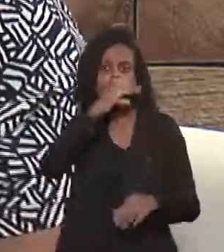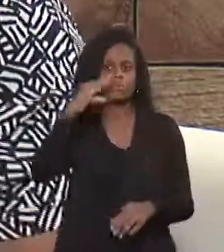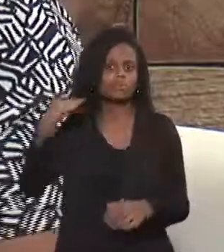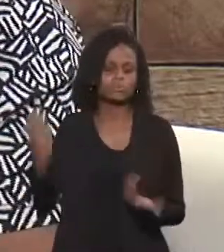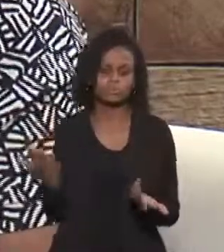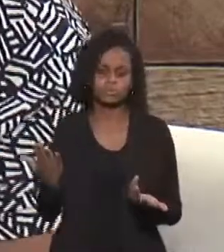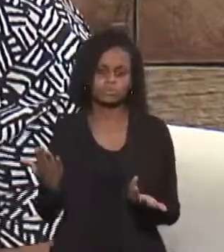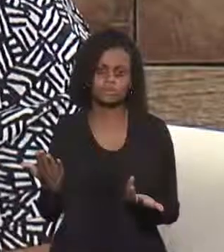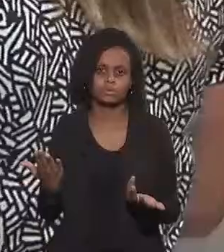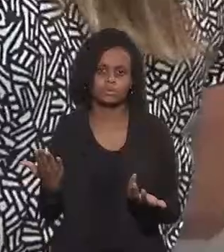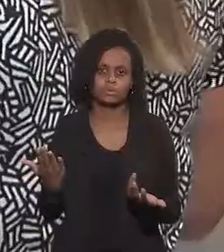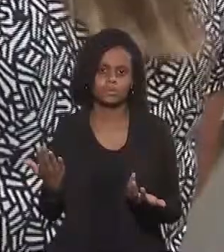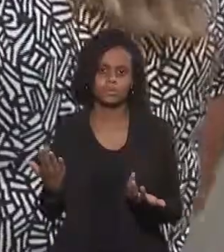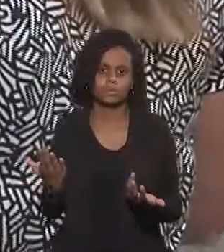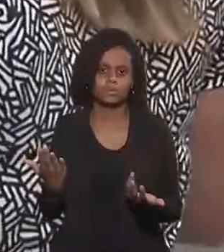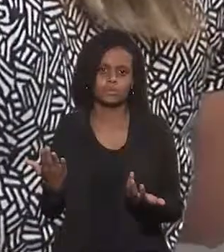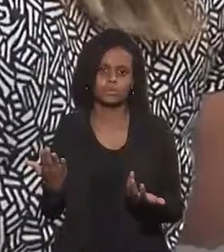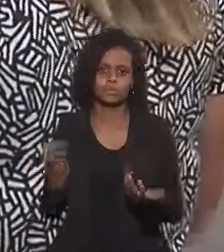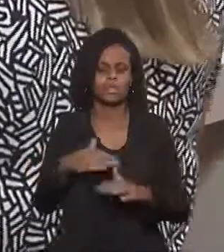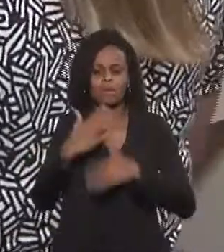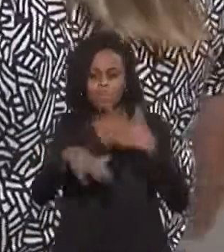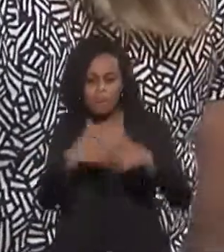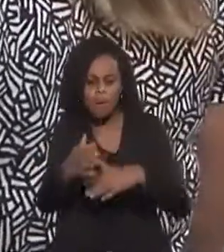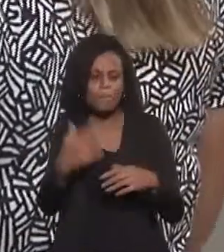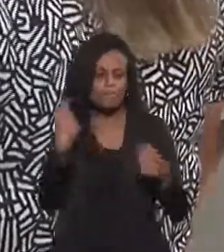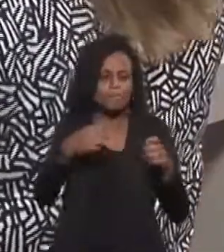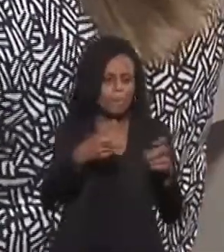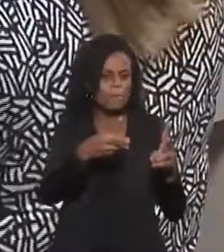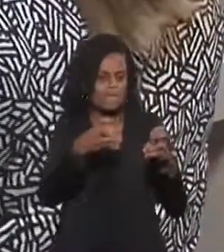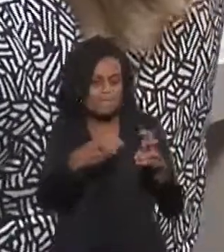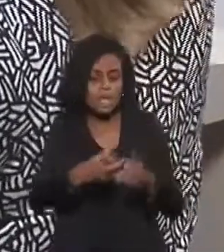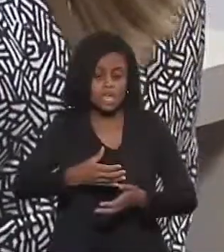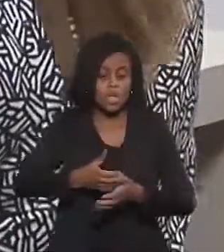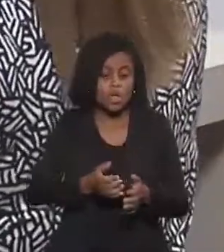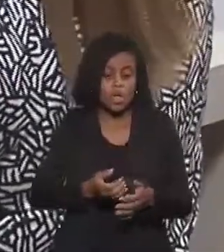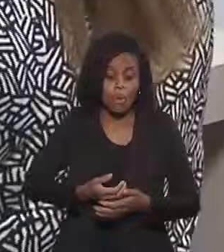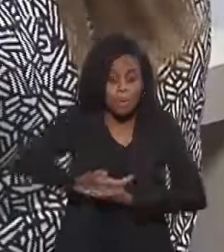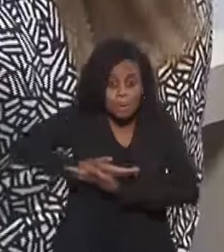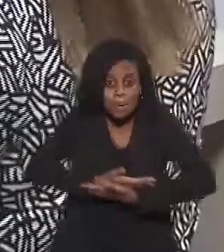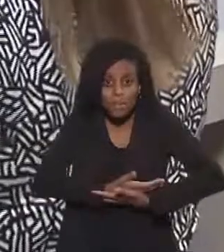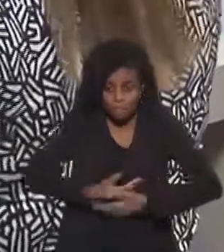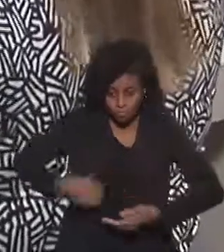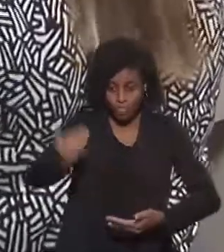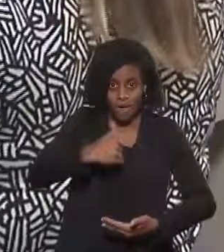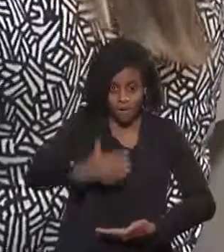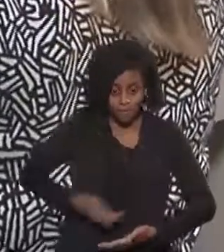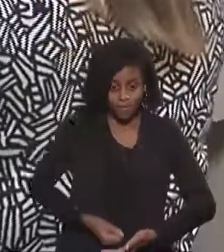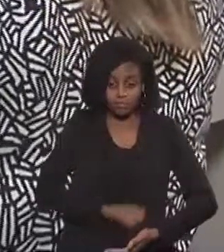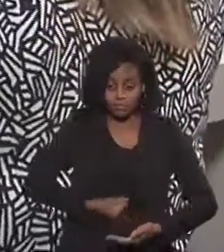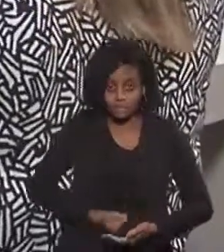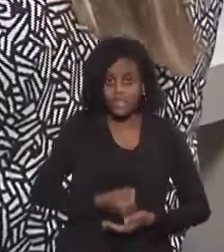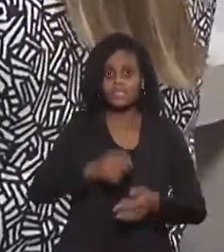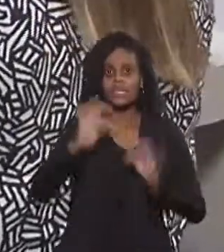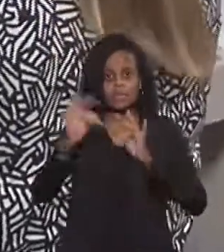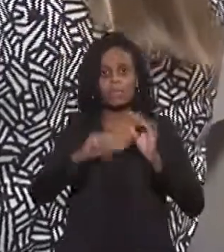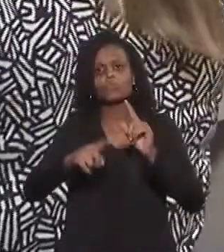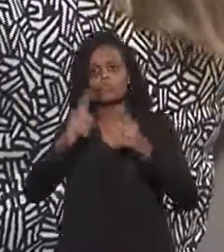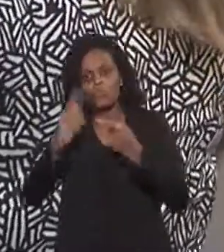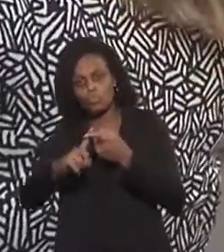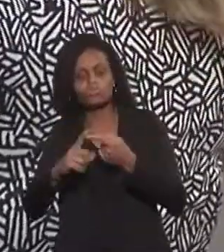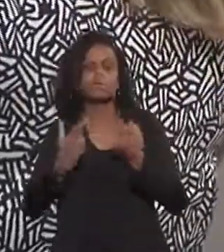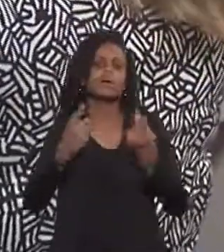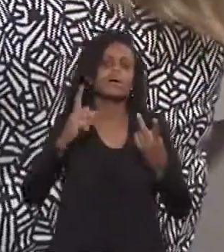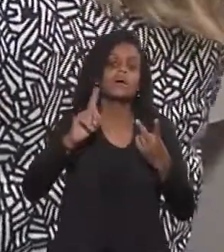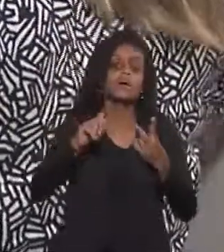aí depois foi preciso perceber que o feto é de uma maneira, o tratamento, o bebê prematuro,